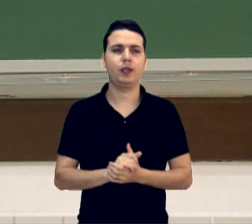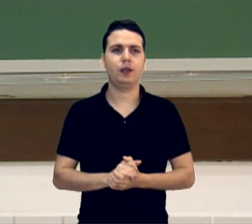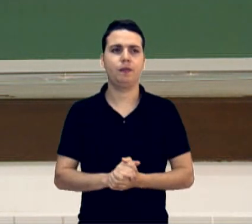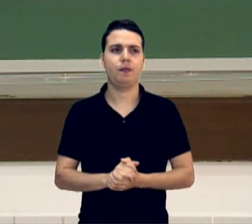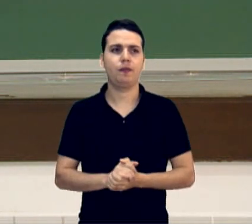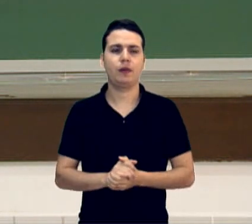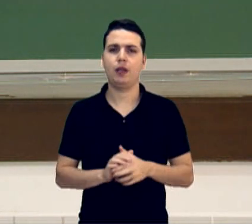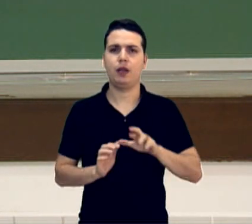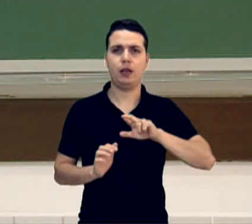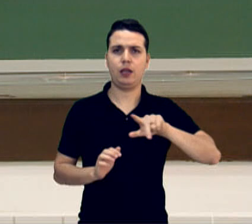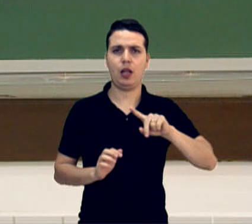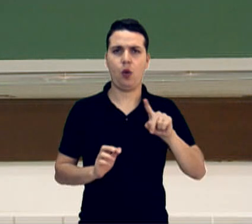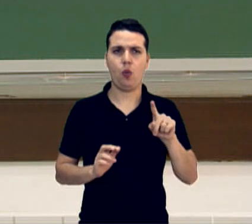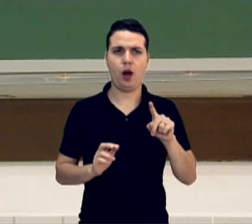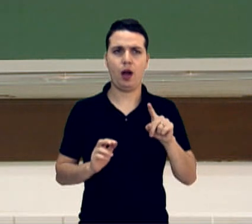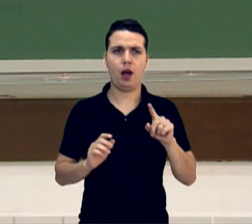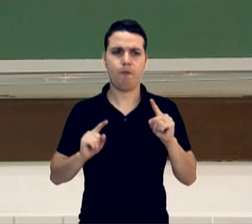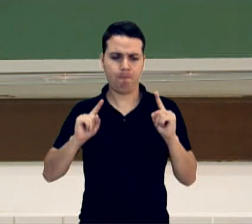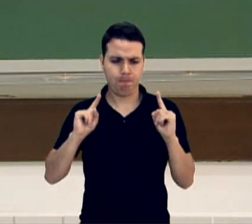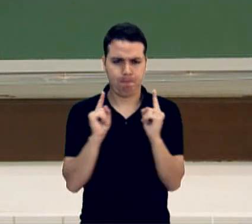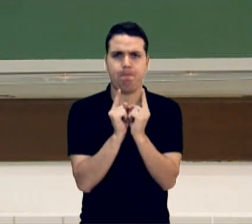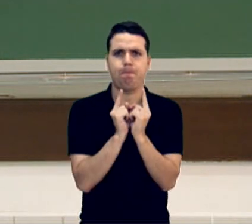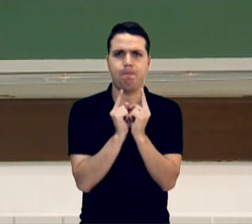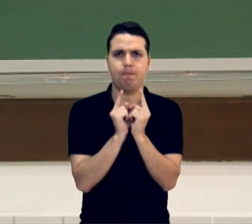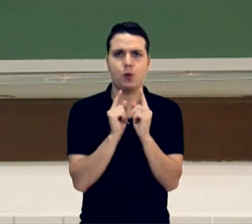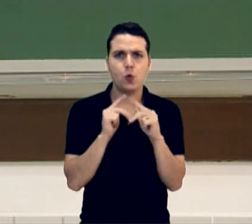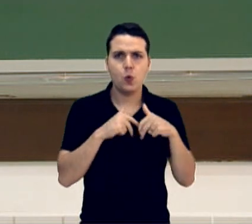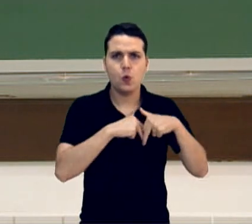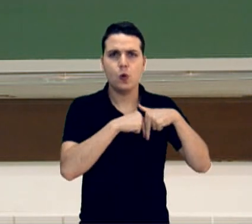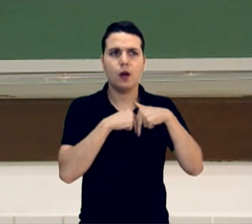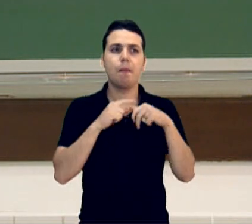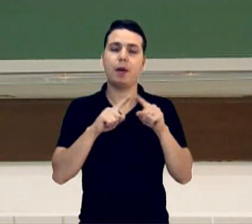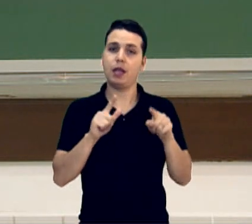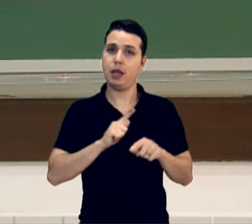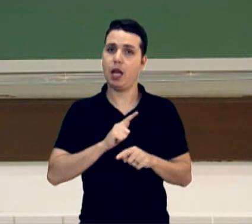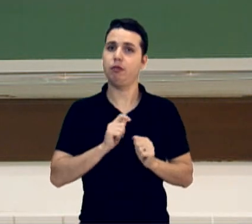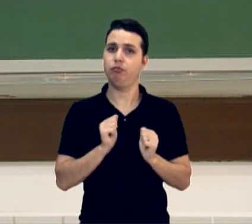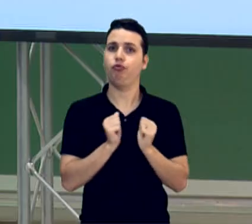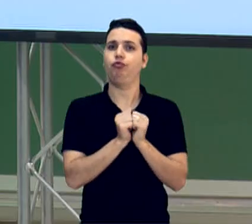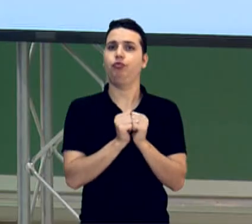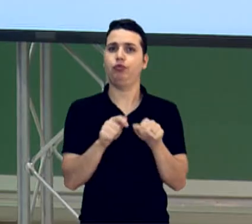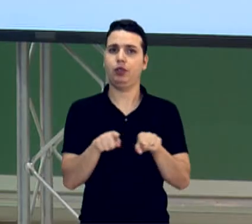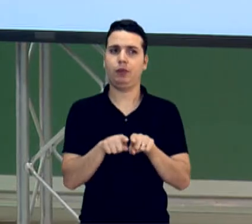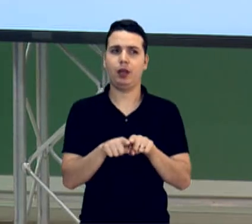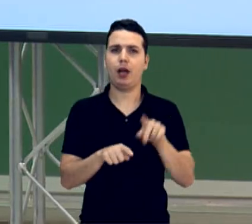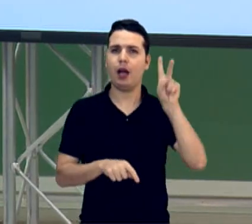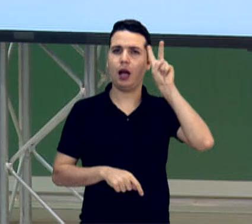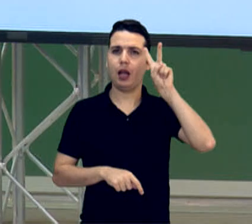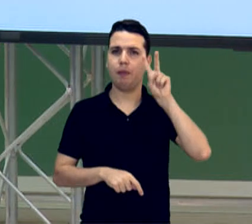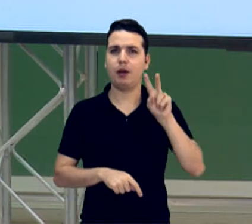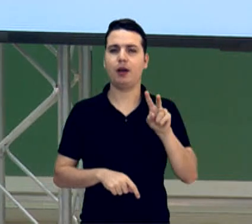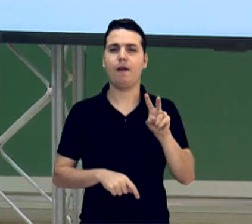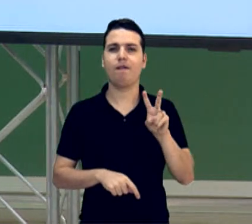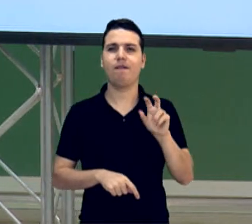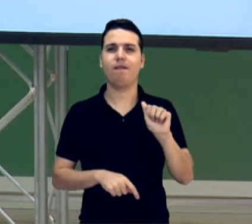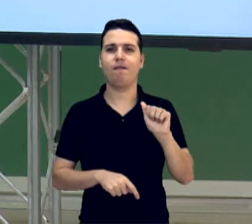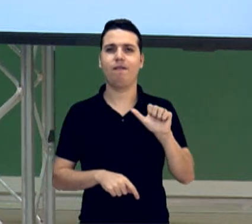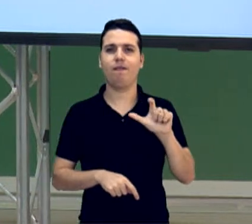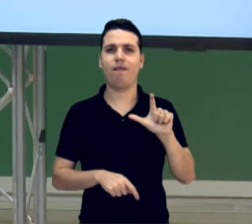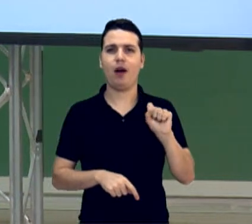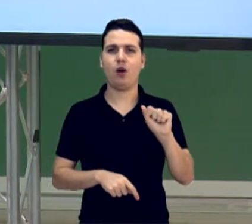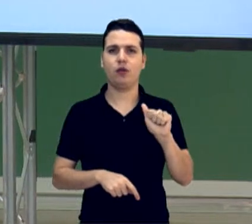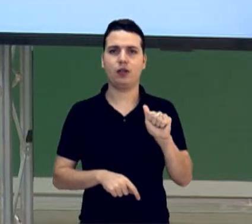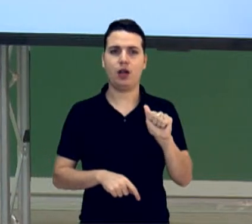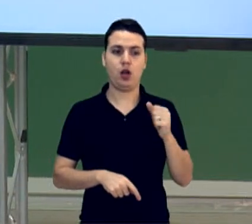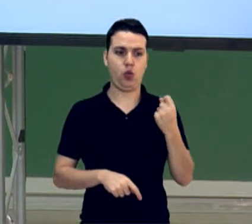tão pegado, casal, mas ele sempre tem essa pegada. Lembram que na valsa a gente falava 1, 2, 3, 1,